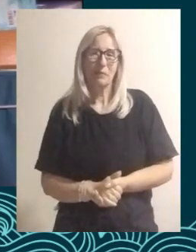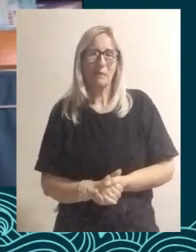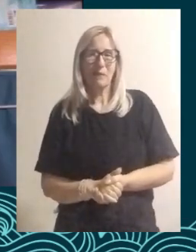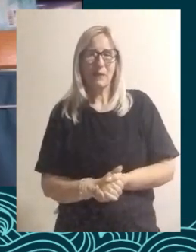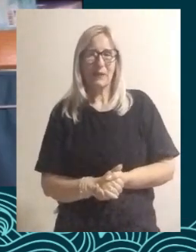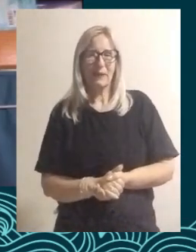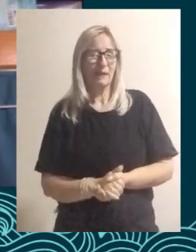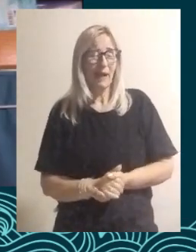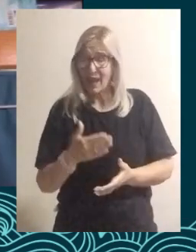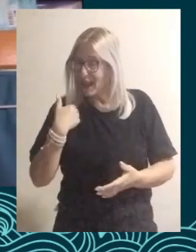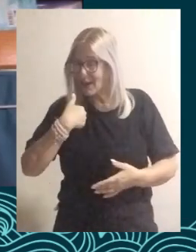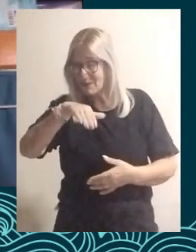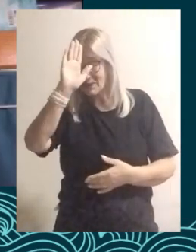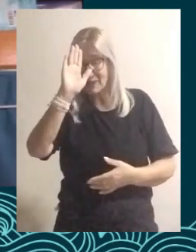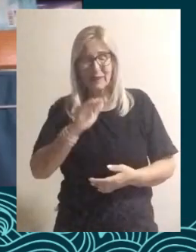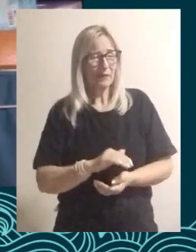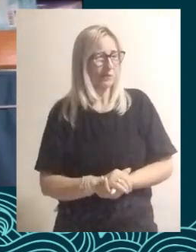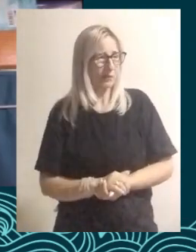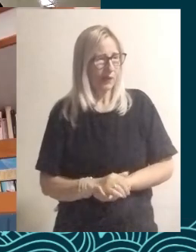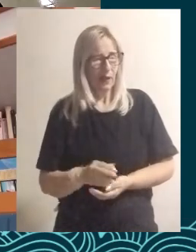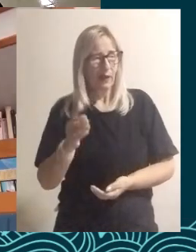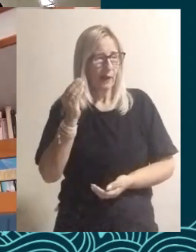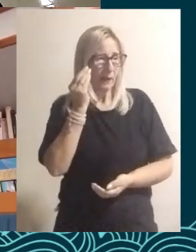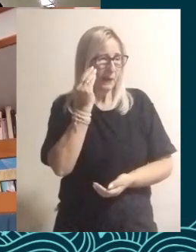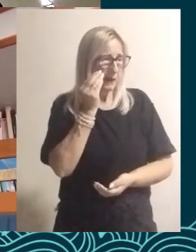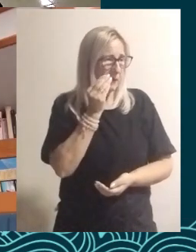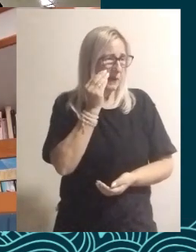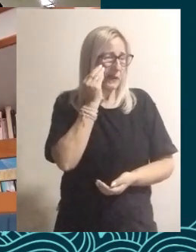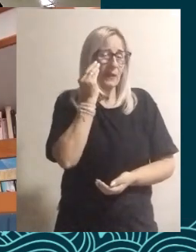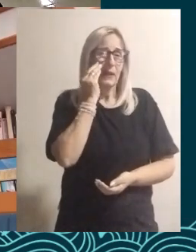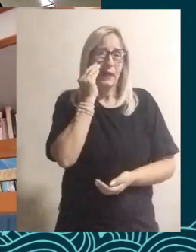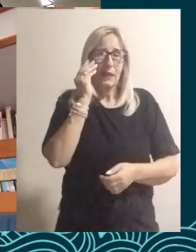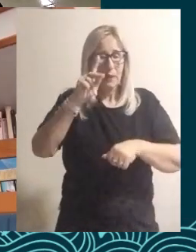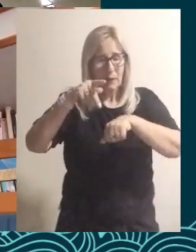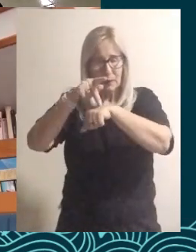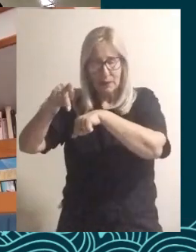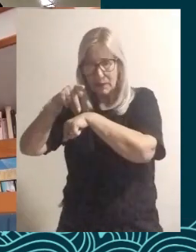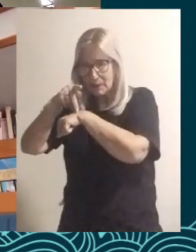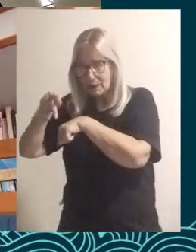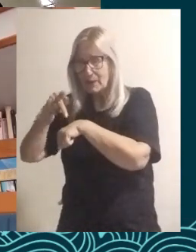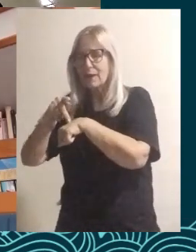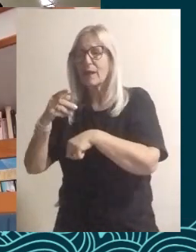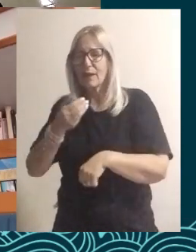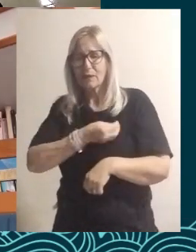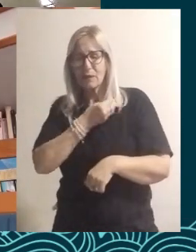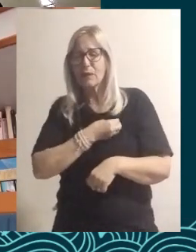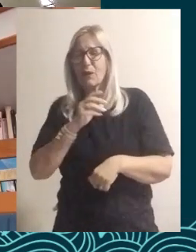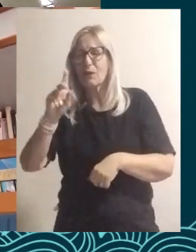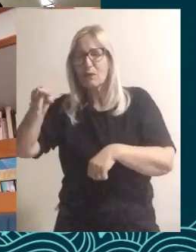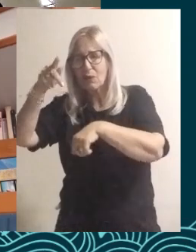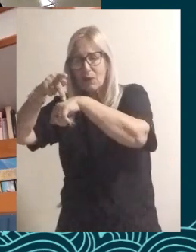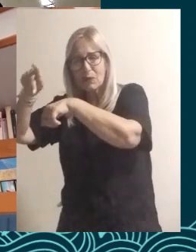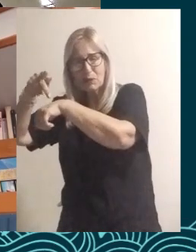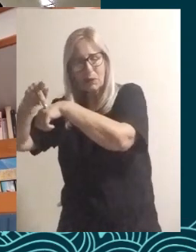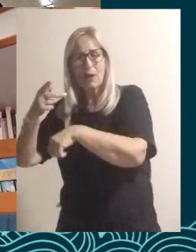me demitir. Então eu fui. Nessa sua experiência, assim, de você passou em vários países, né? Já